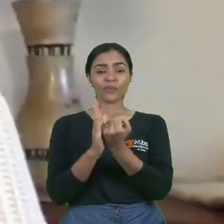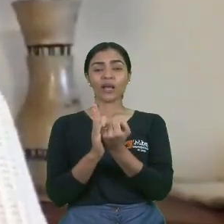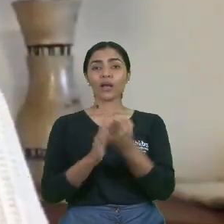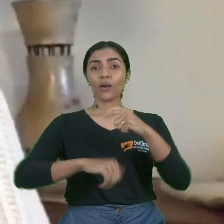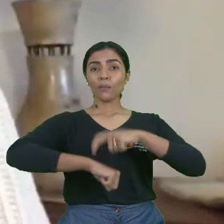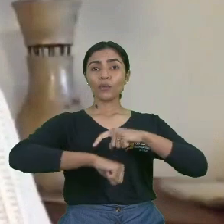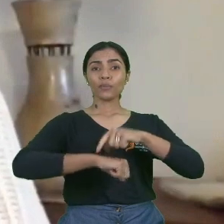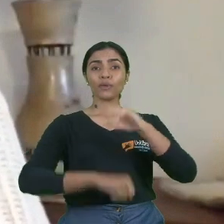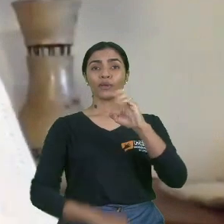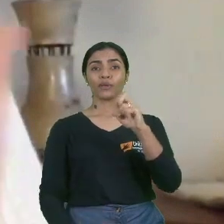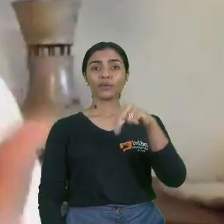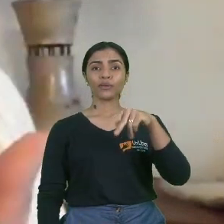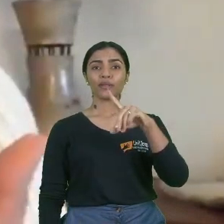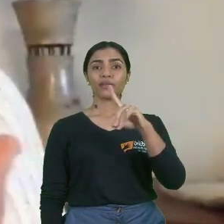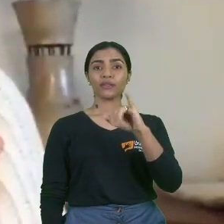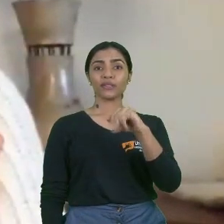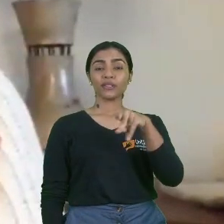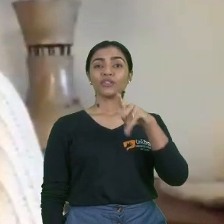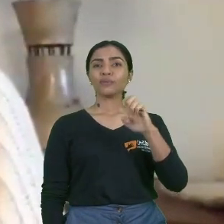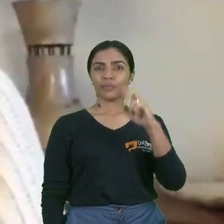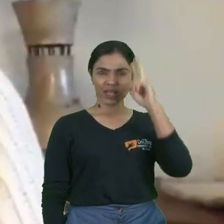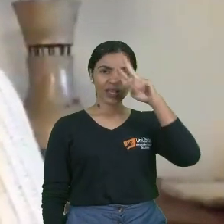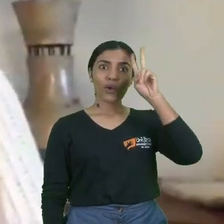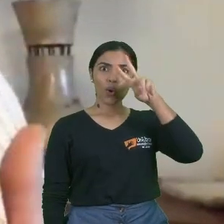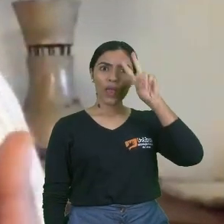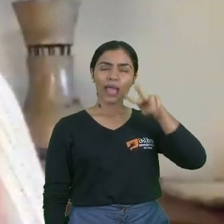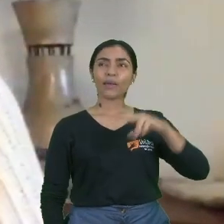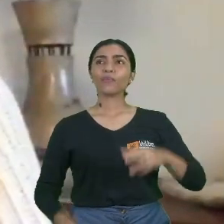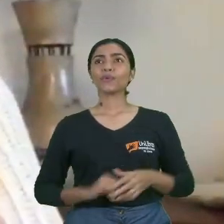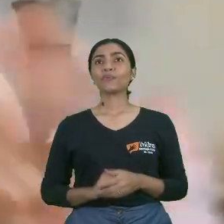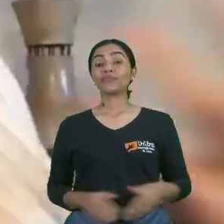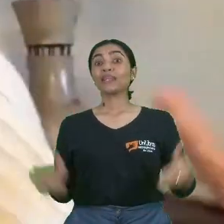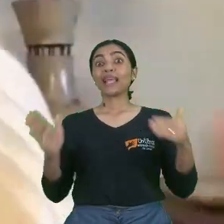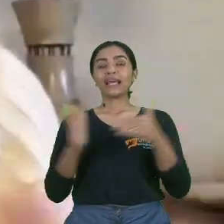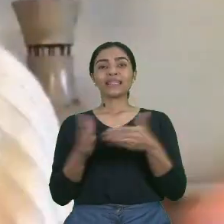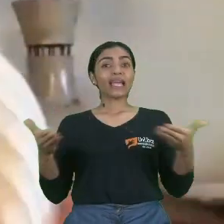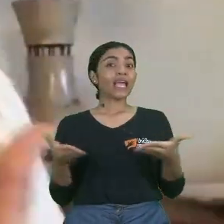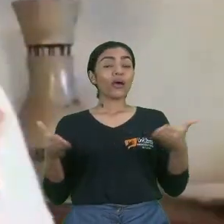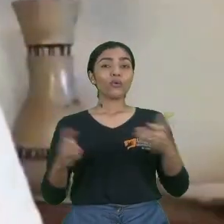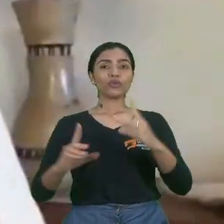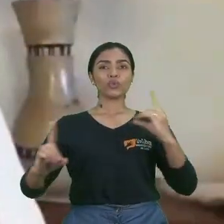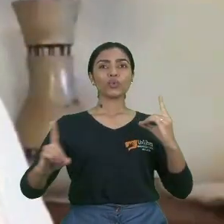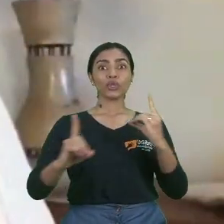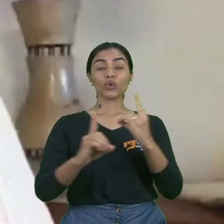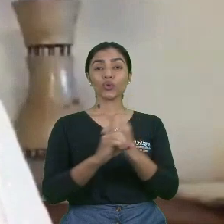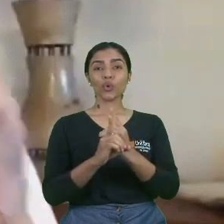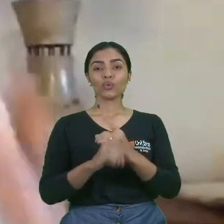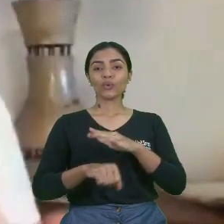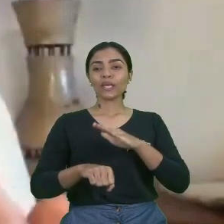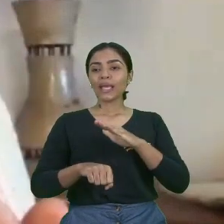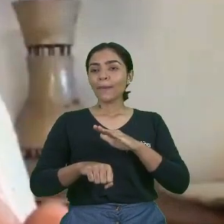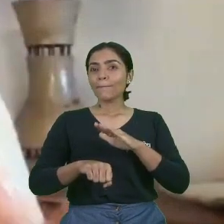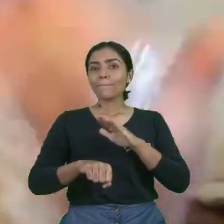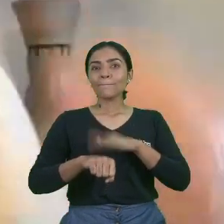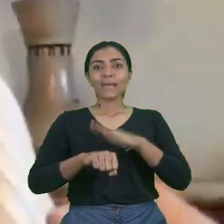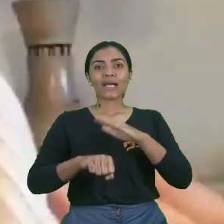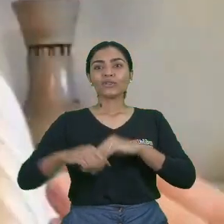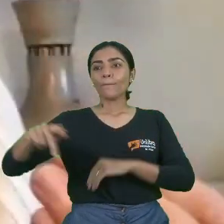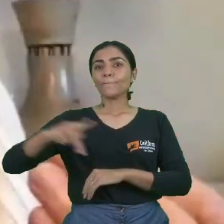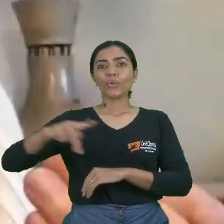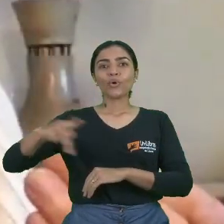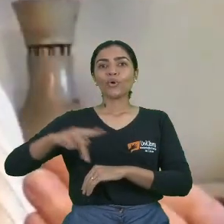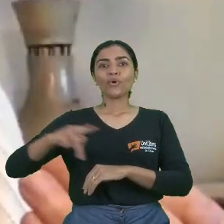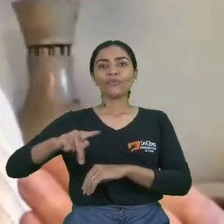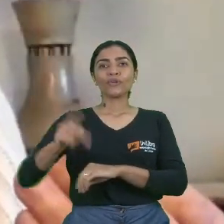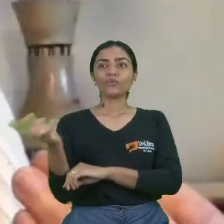bem e é até hoje eu encontro que mais congrega é professores